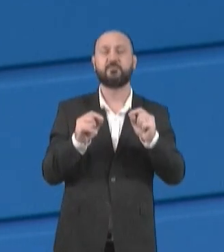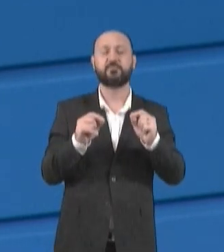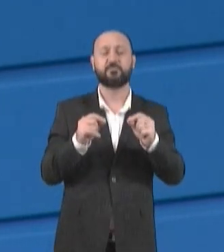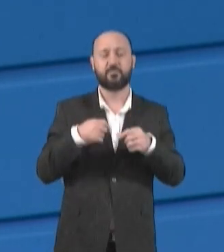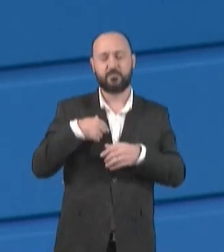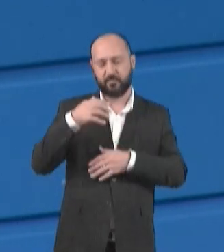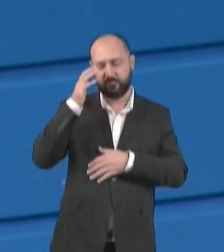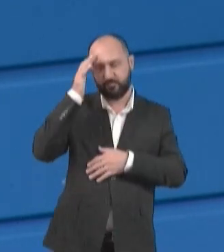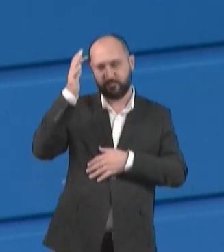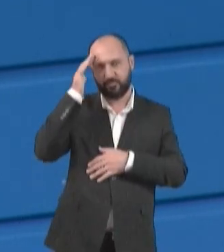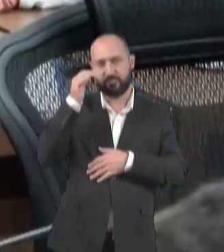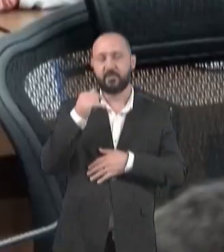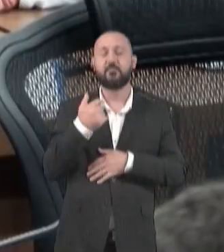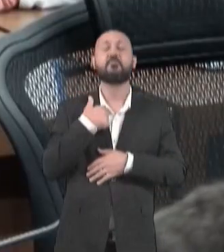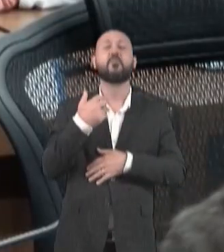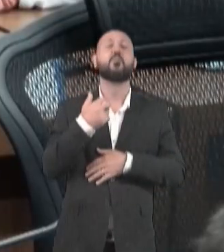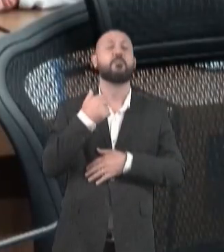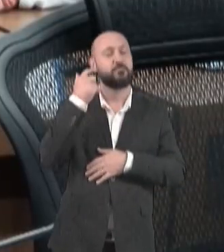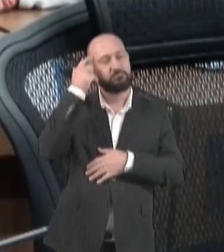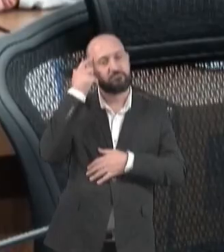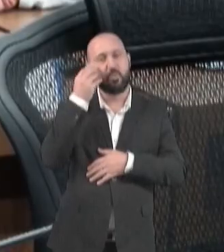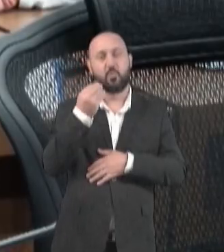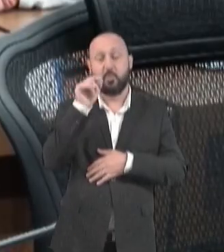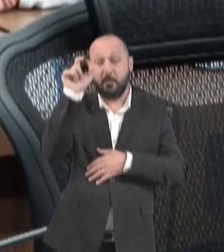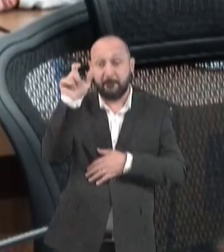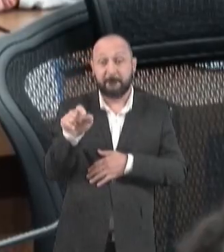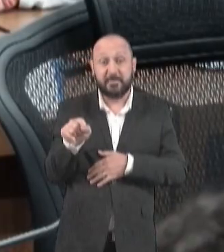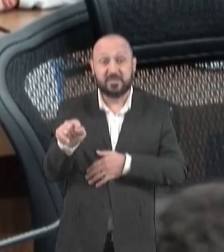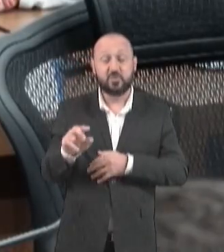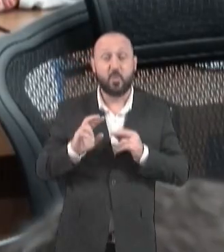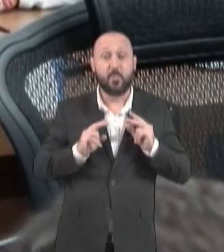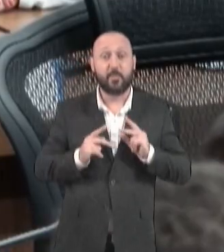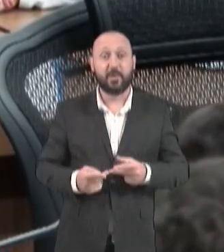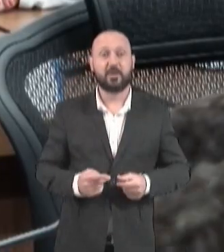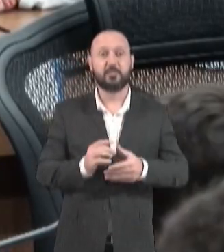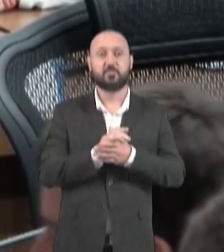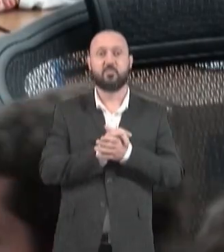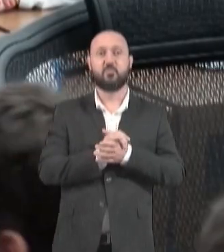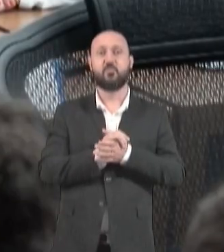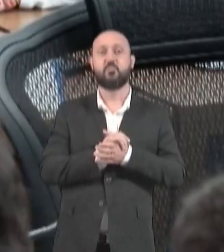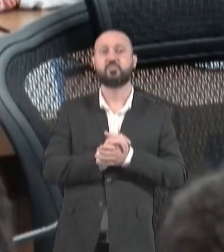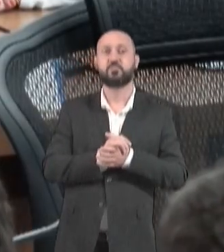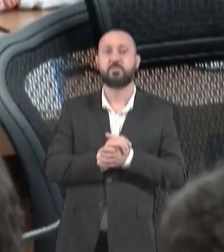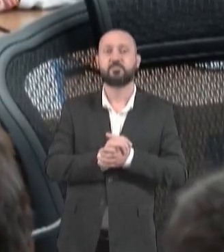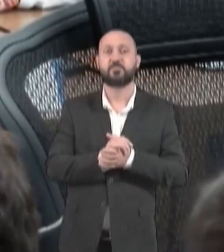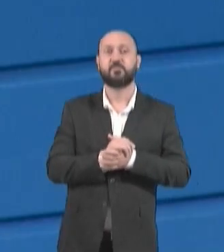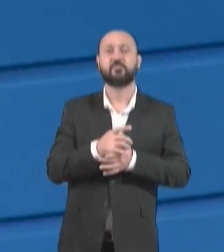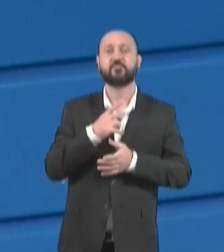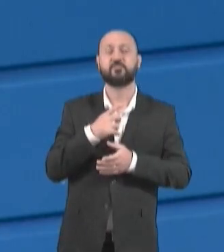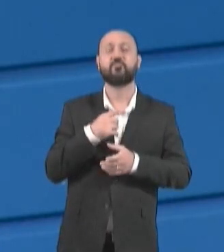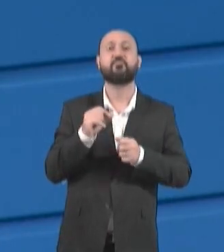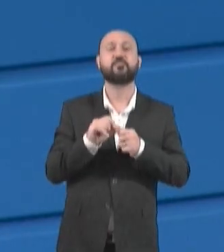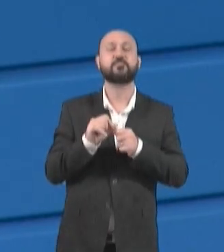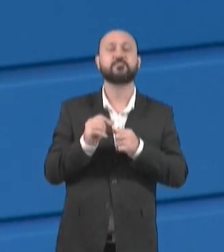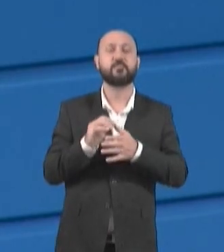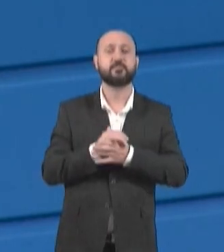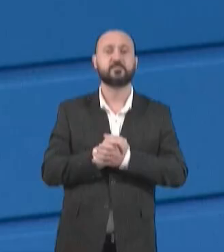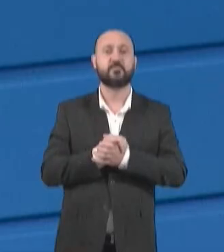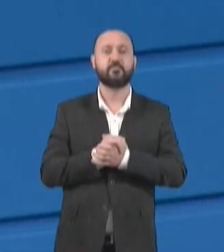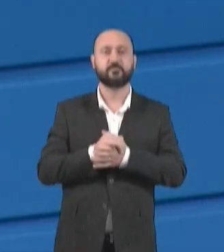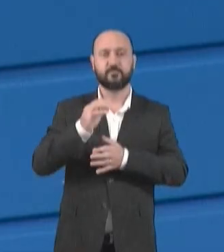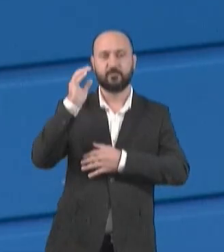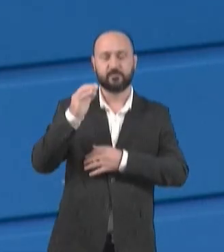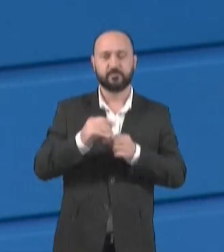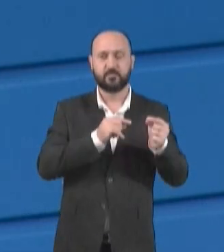é inimaginável. A gente não dá para imaginar que o ser humano, né, possa ter cometido